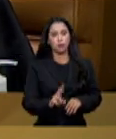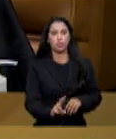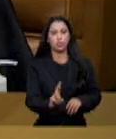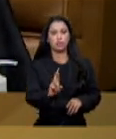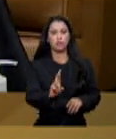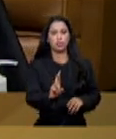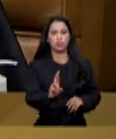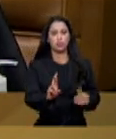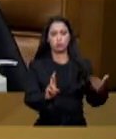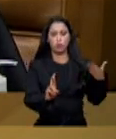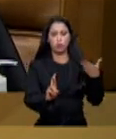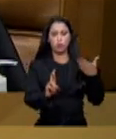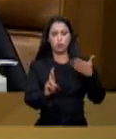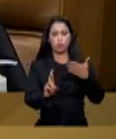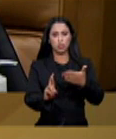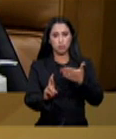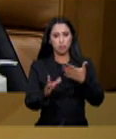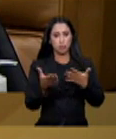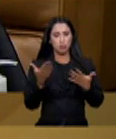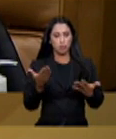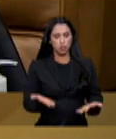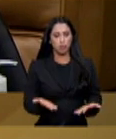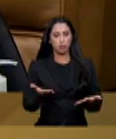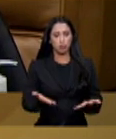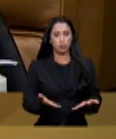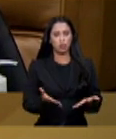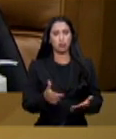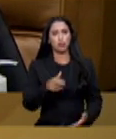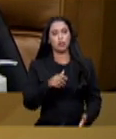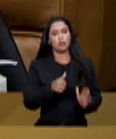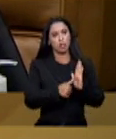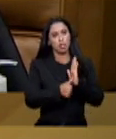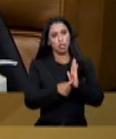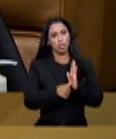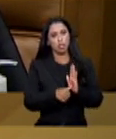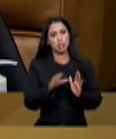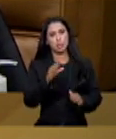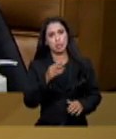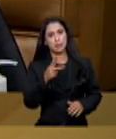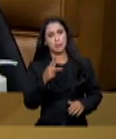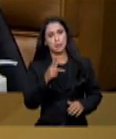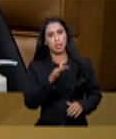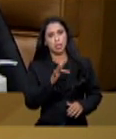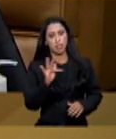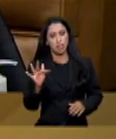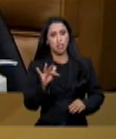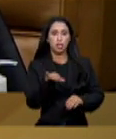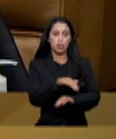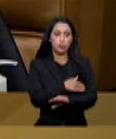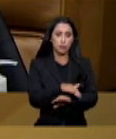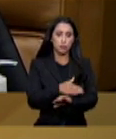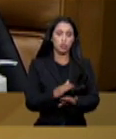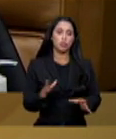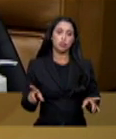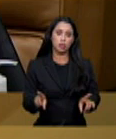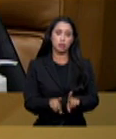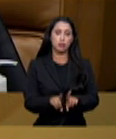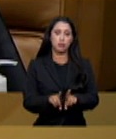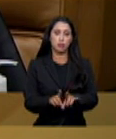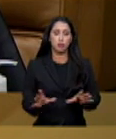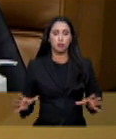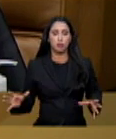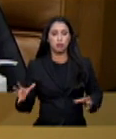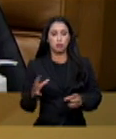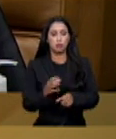objetiva a esses dados, como RG, CPF, endereço, e há também o conjunto de